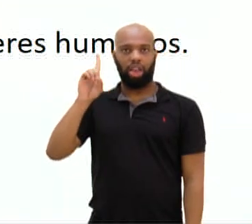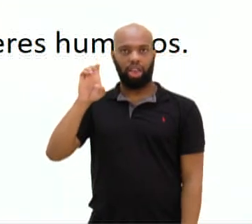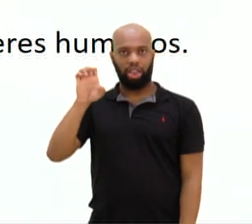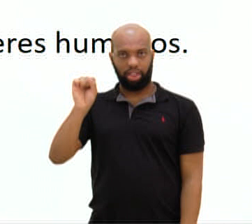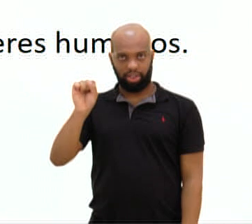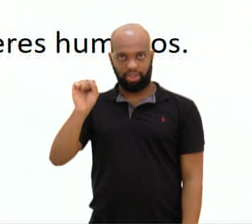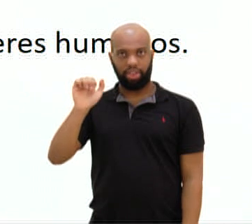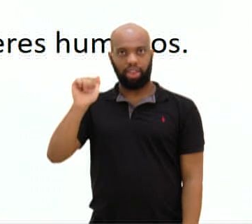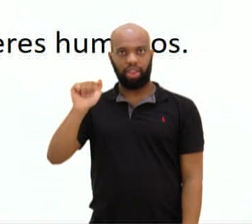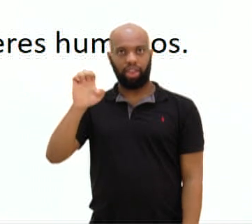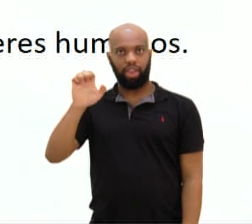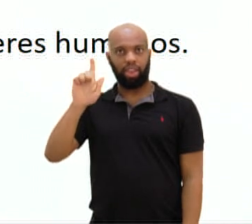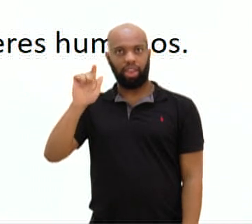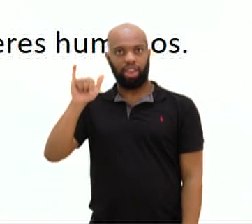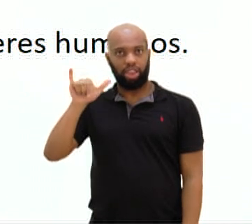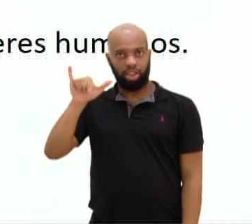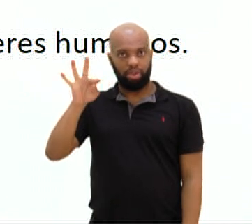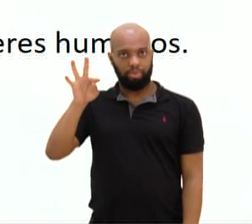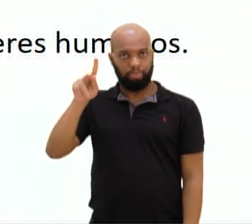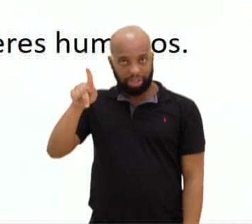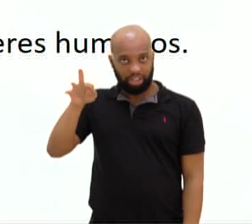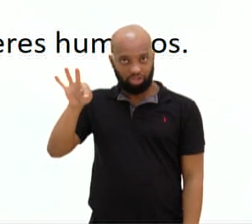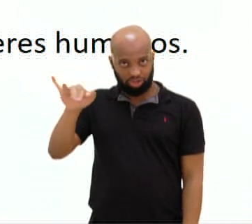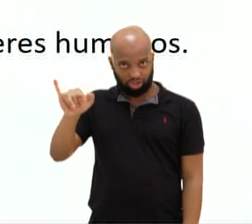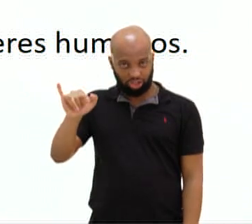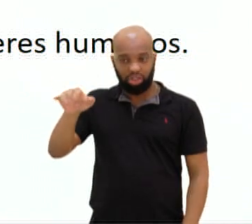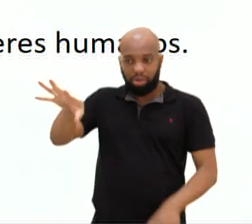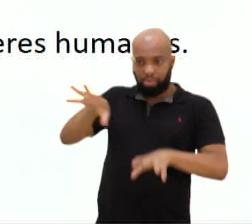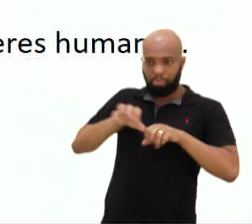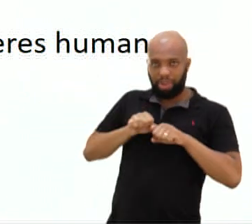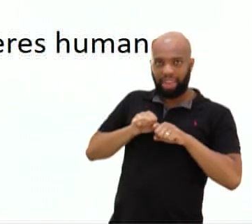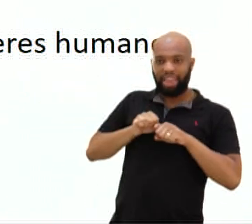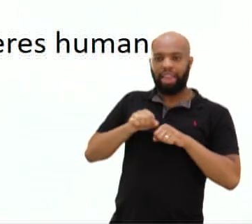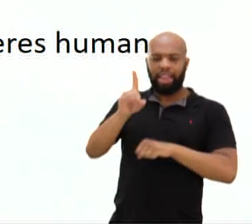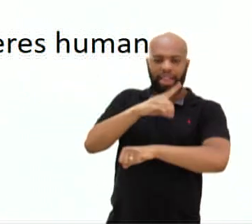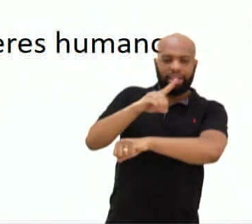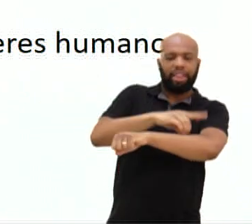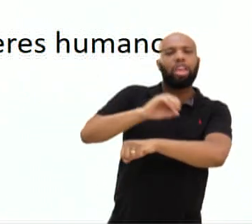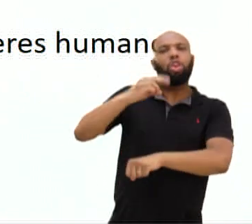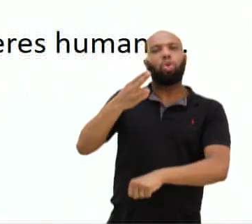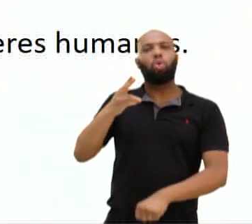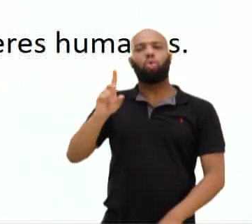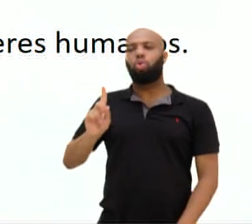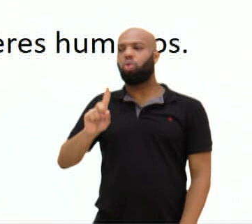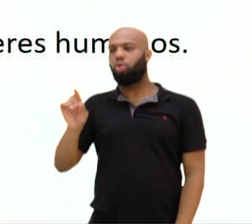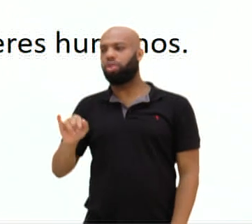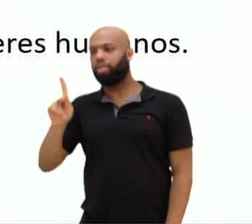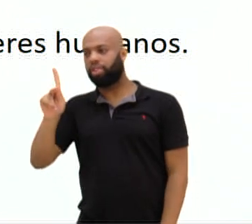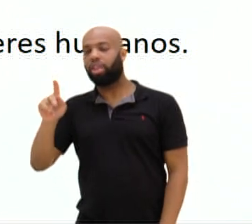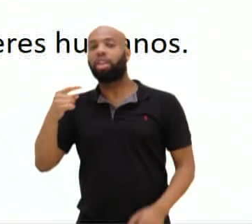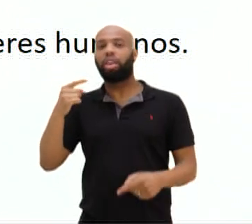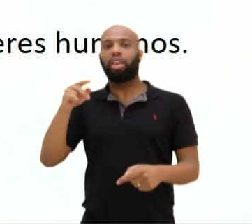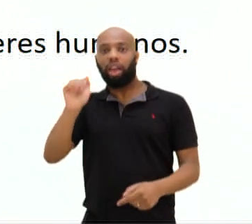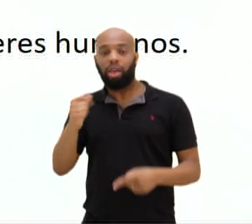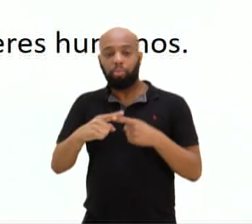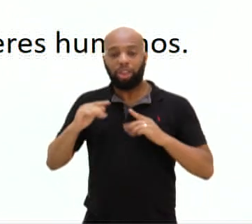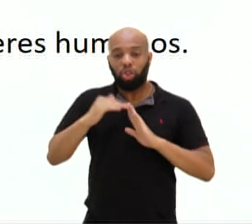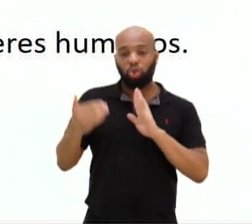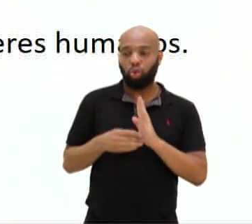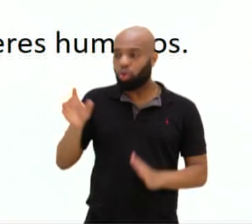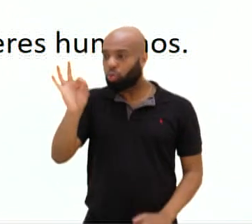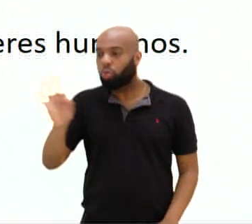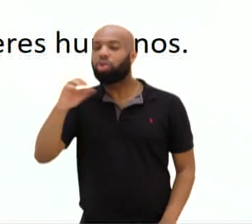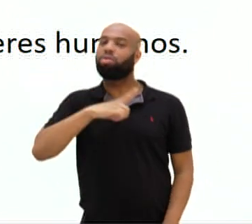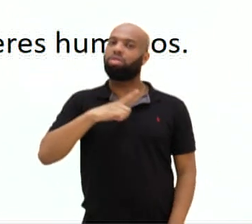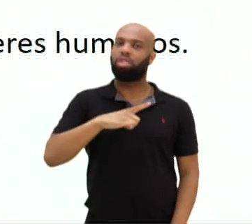que contraímos dengue ou zika, pois todos os mosquitos são contaminados com pelo menos um dos vírus. B.